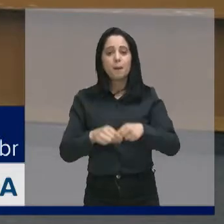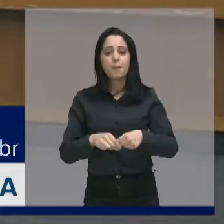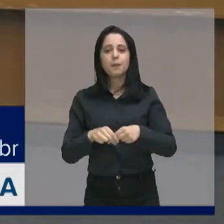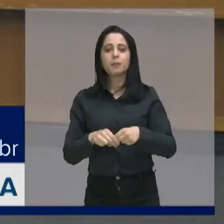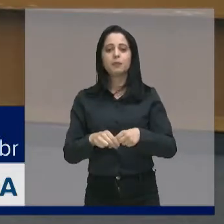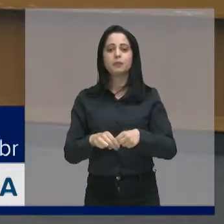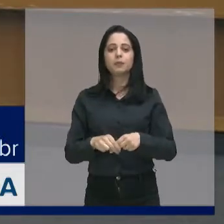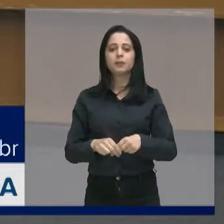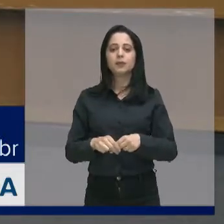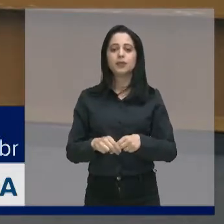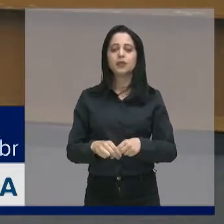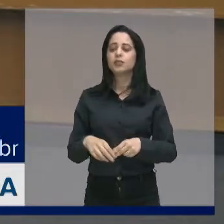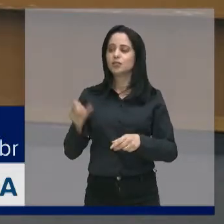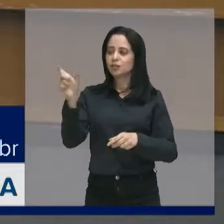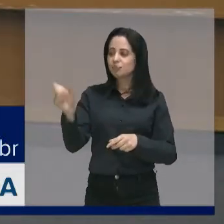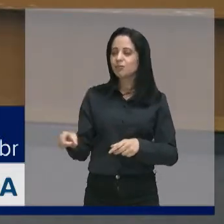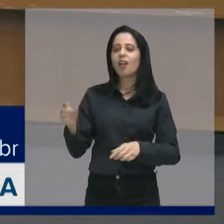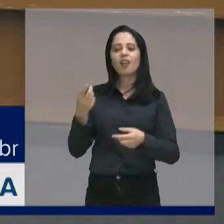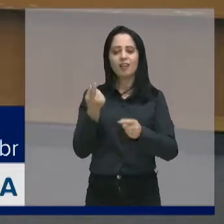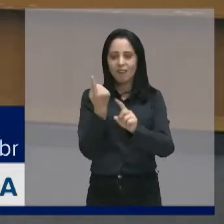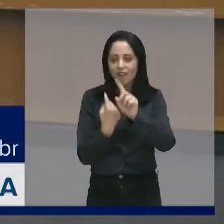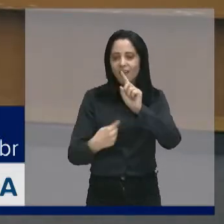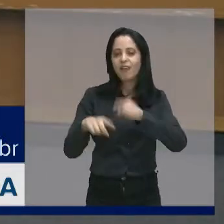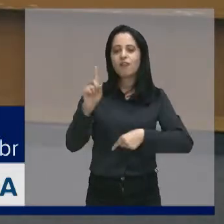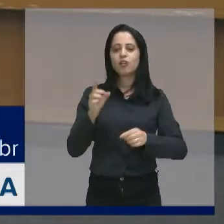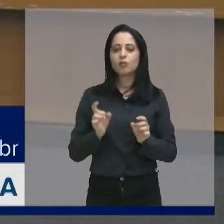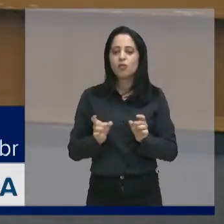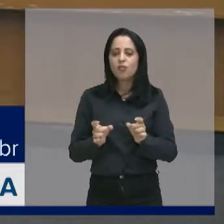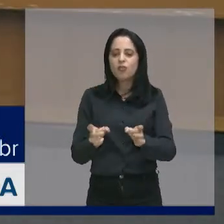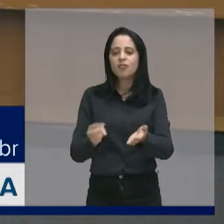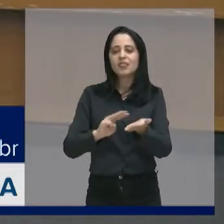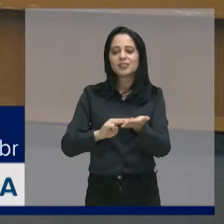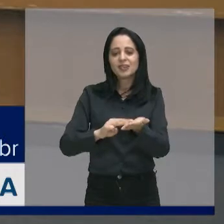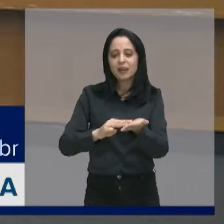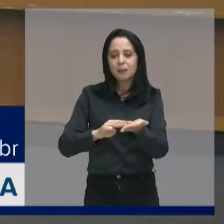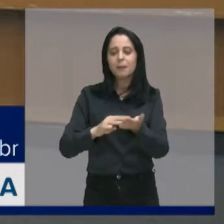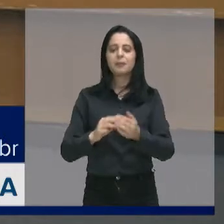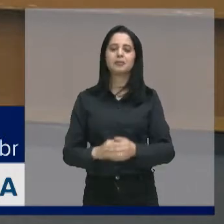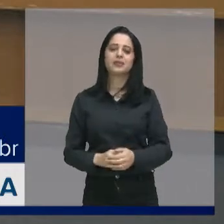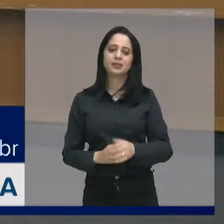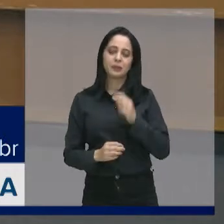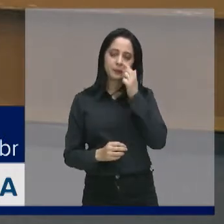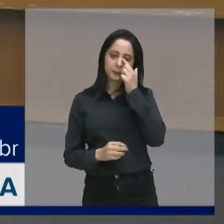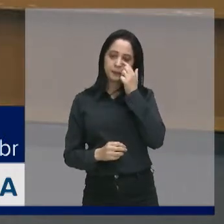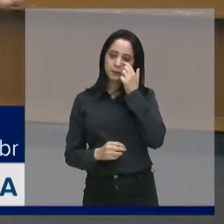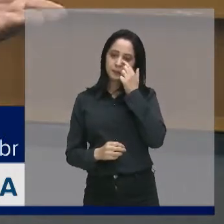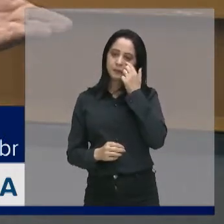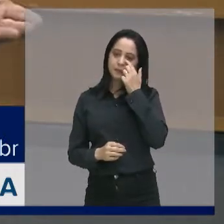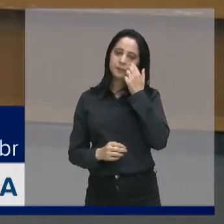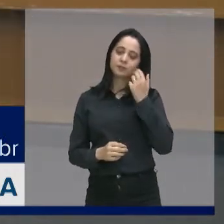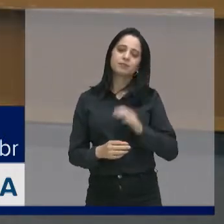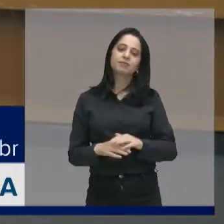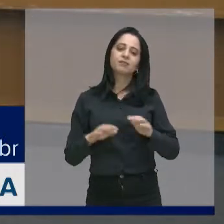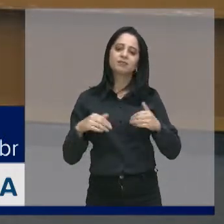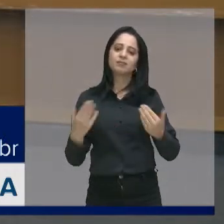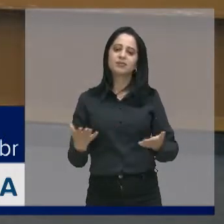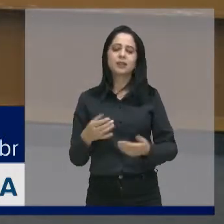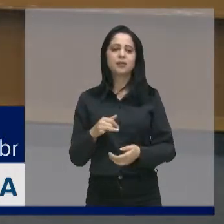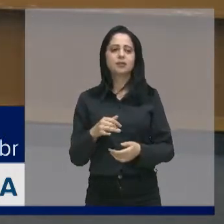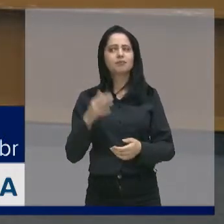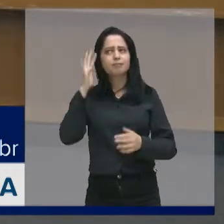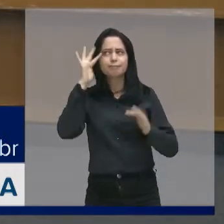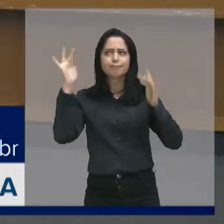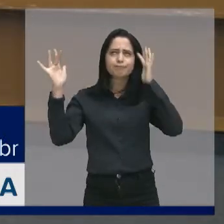graças a Deus, no comércio de vendas de pastéis. Então, imagina, uma pessoa que acorda todo dia, aí,